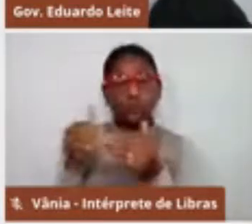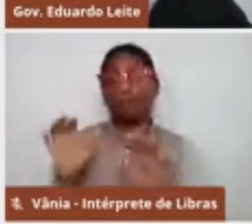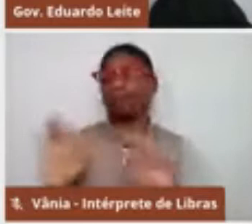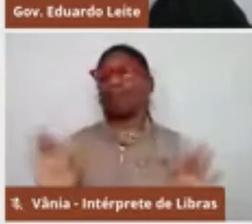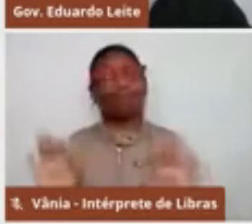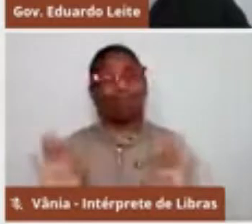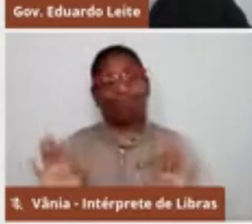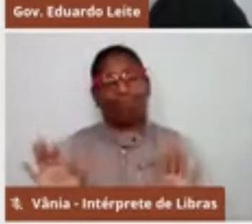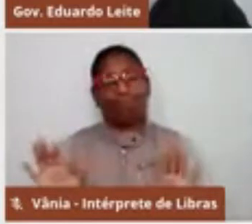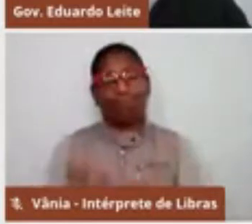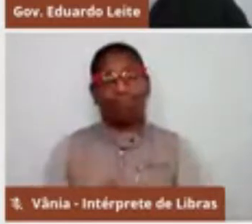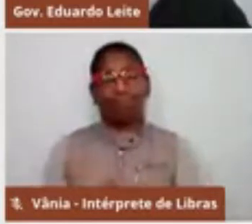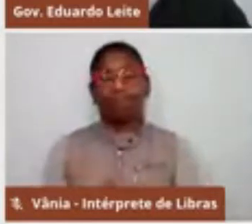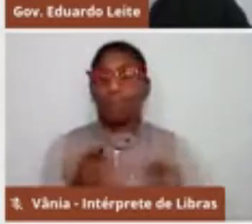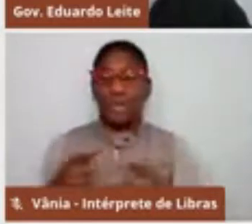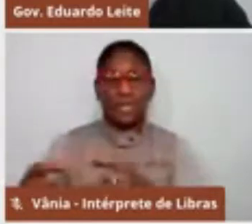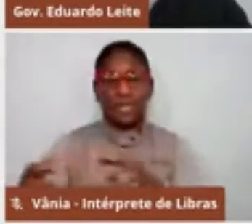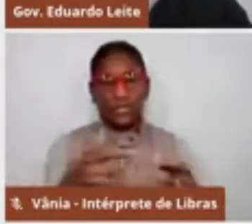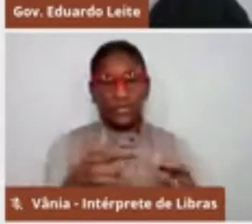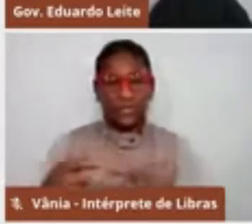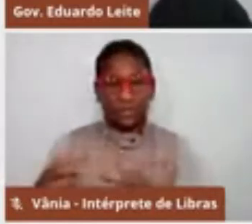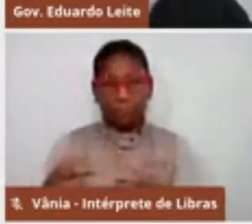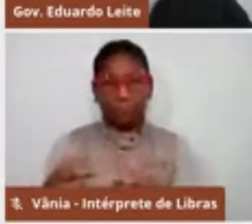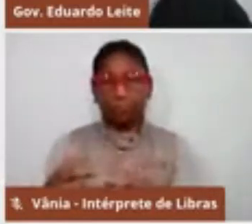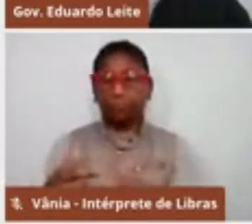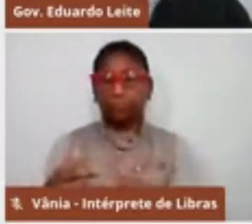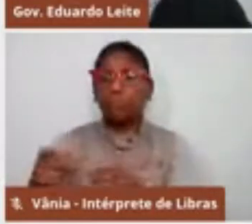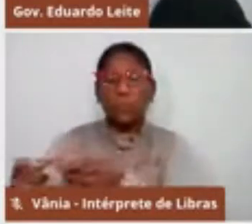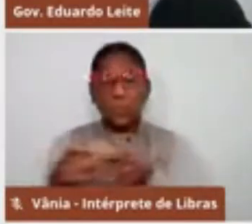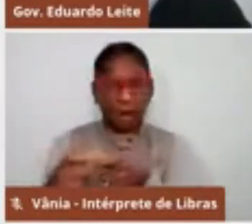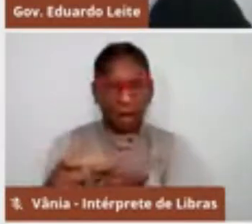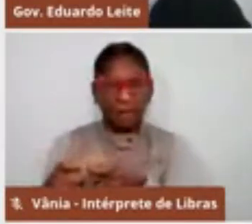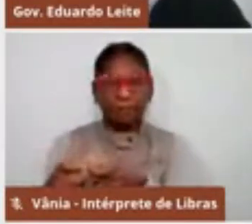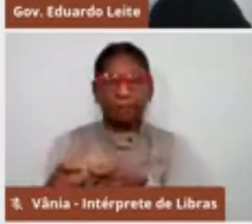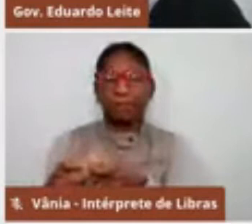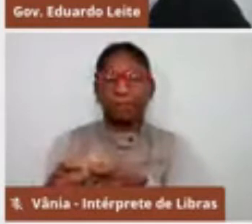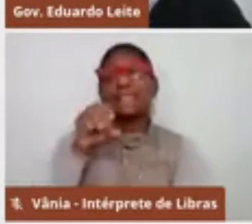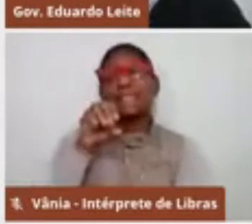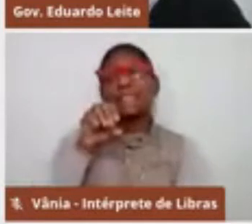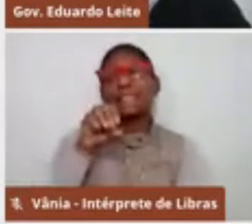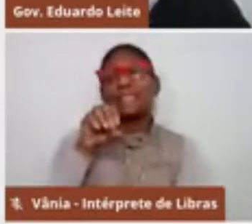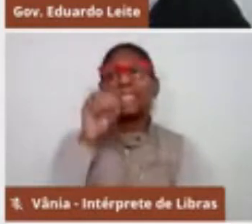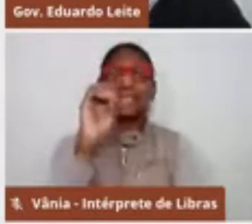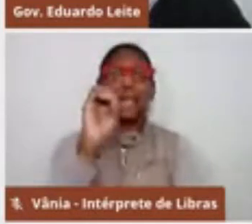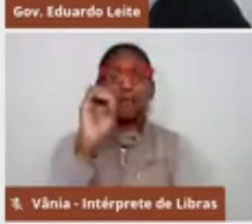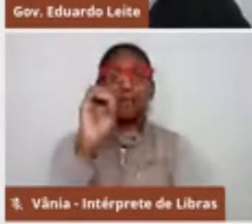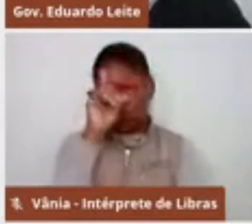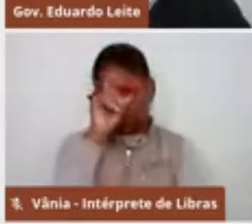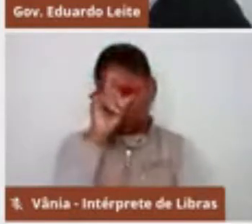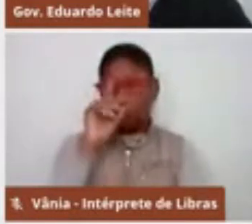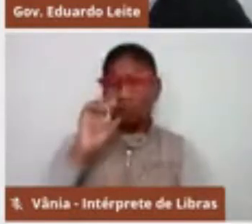a regiões, na verdade a municípios, em relação ao 0 hospitalizações e 0